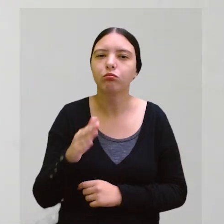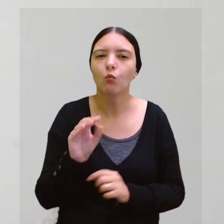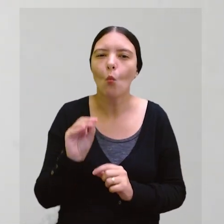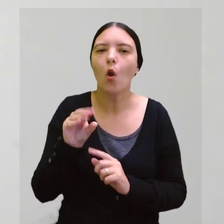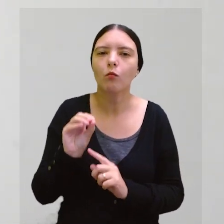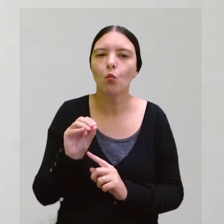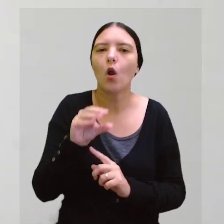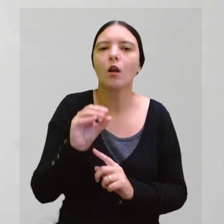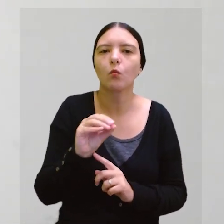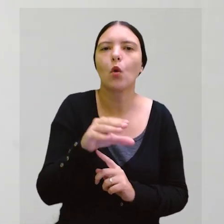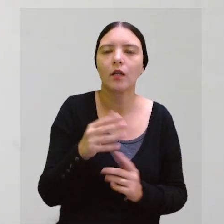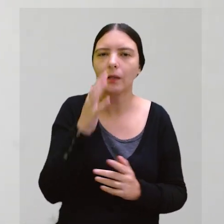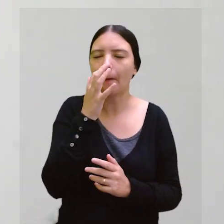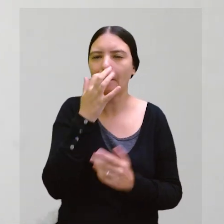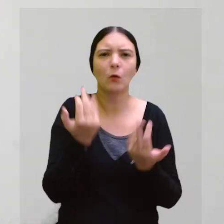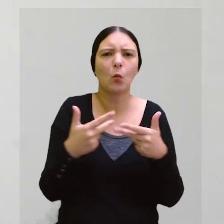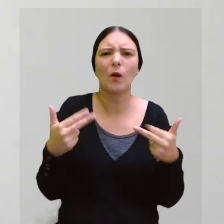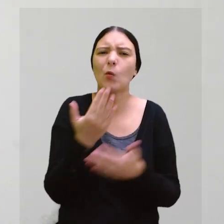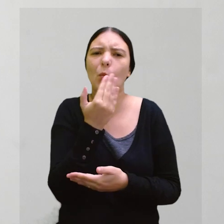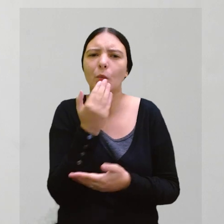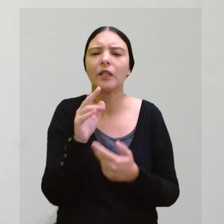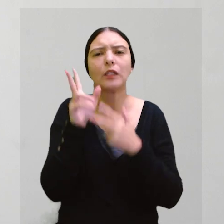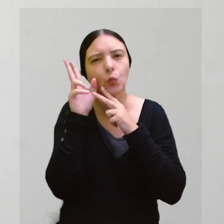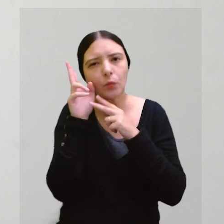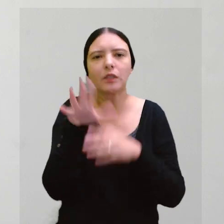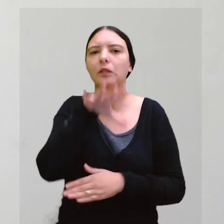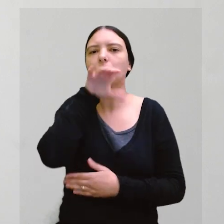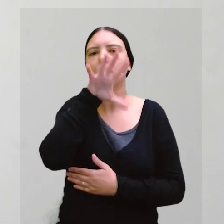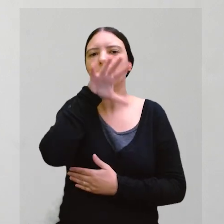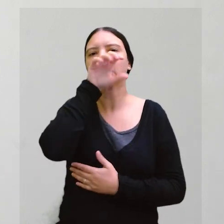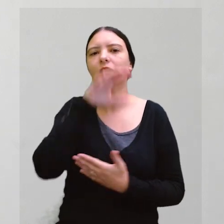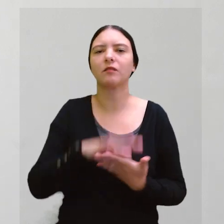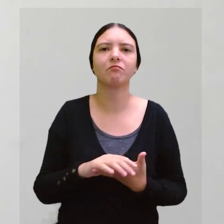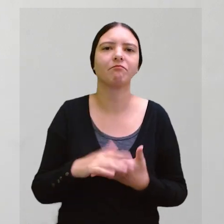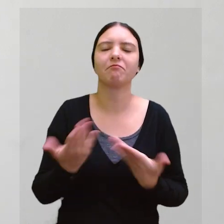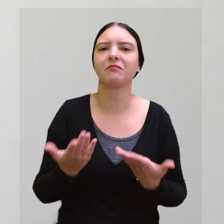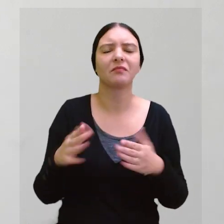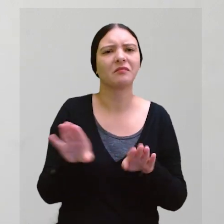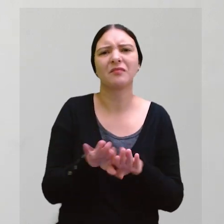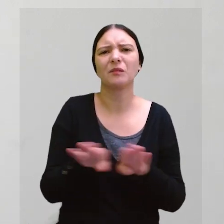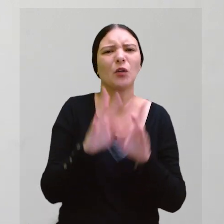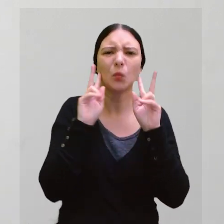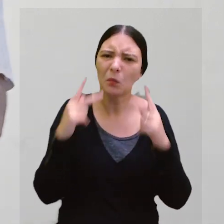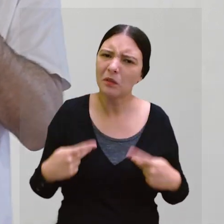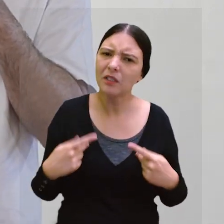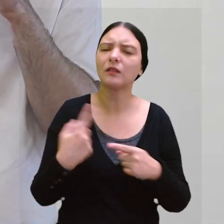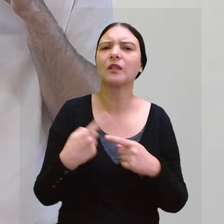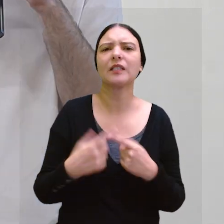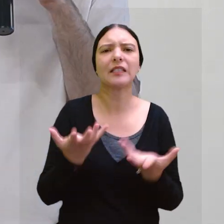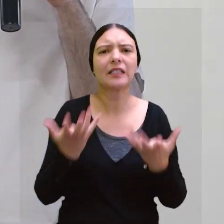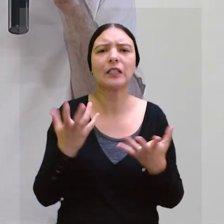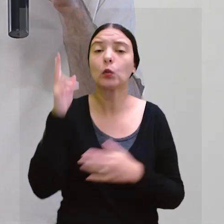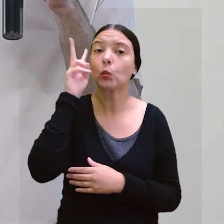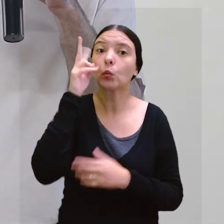por isso. Como comer, como dormir, como respirar. Há uma necessidade, em alguma medida, humana por consumir ficção,